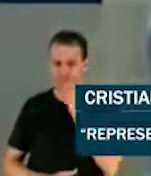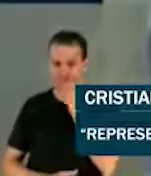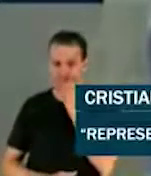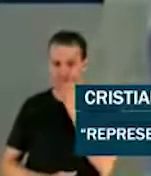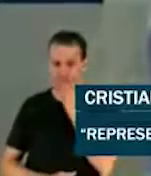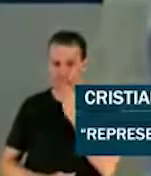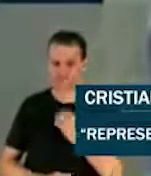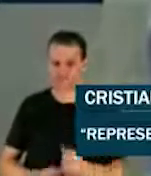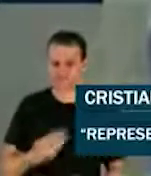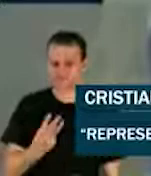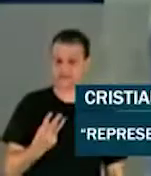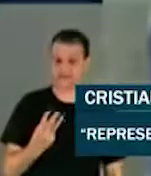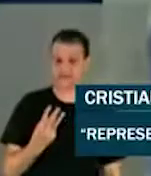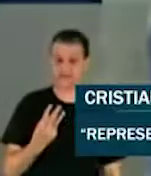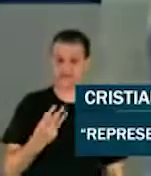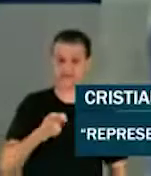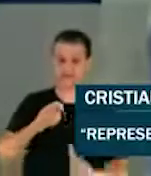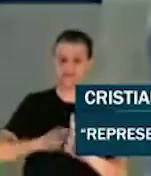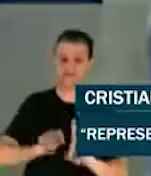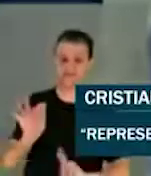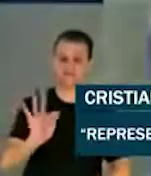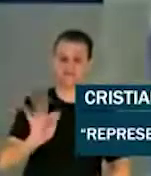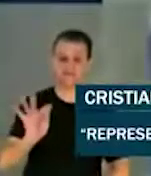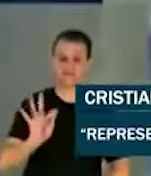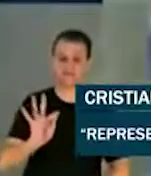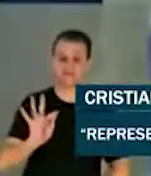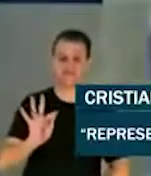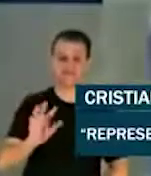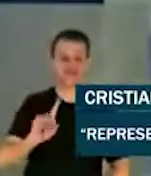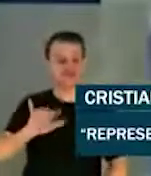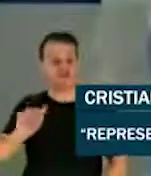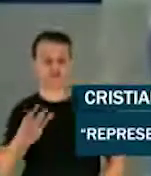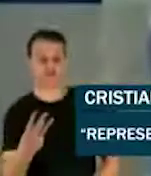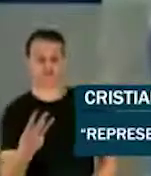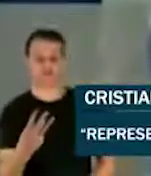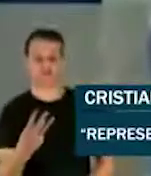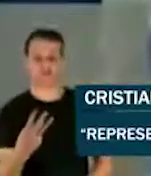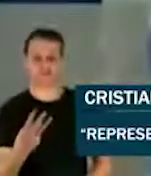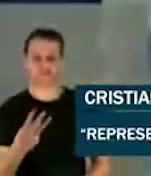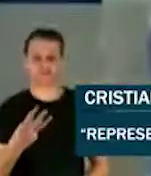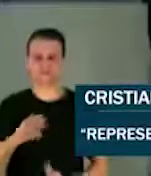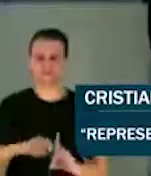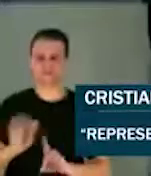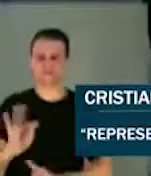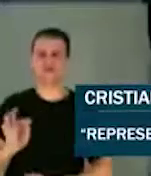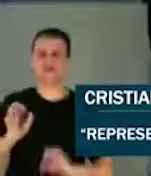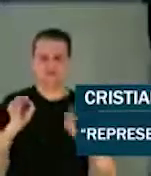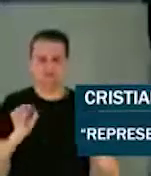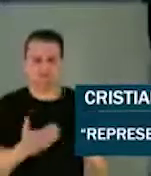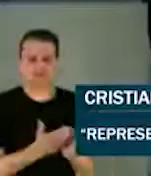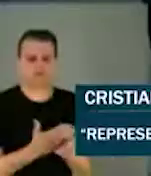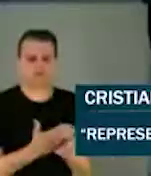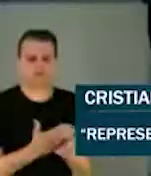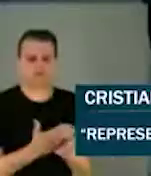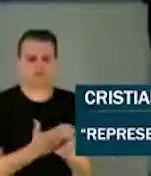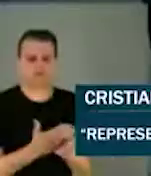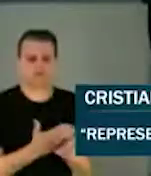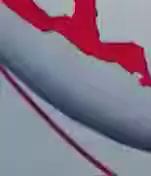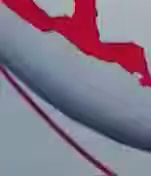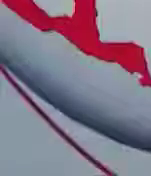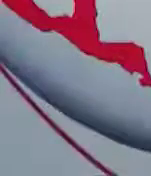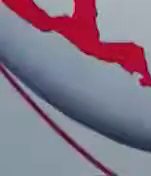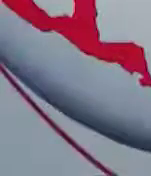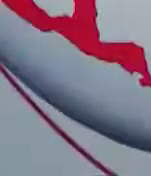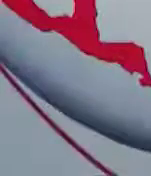no dia três de Fevereiro 13 não recupera que pode começar que tá muito interessante